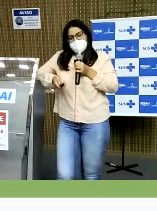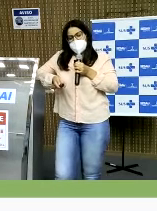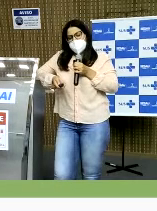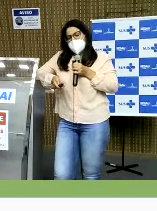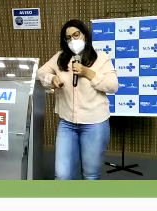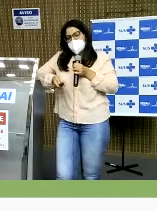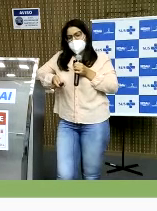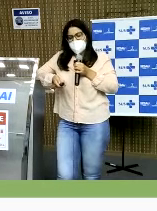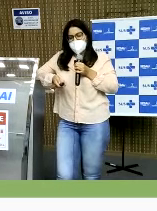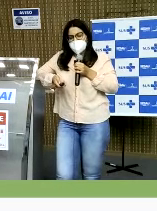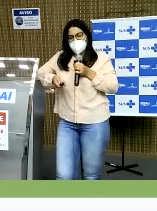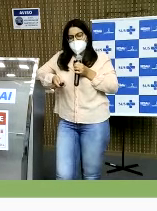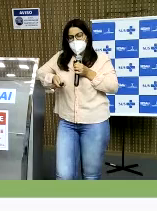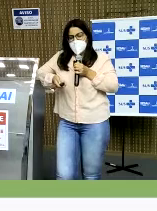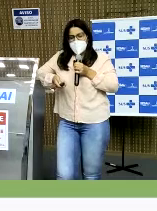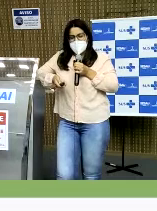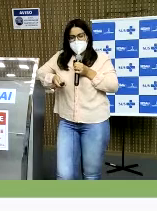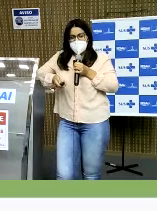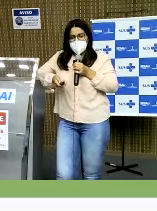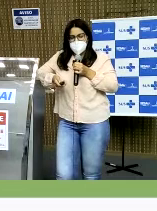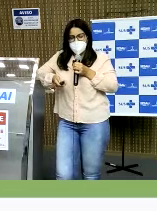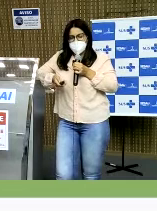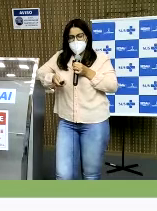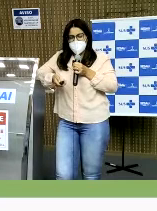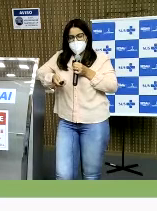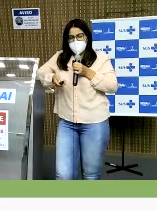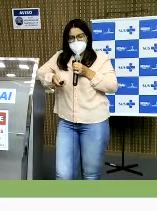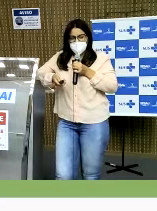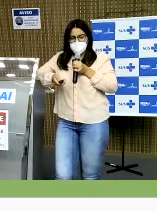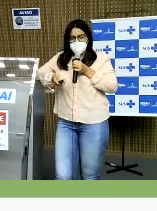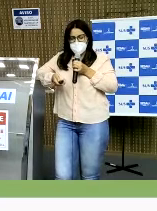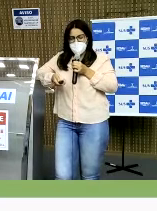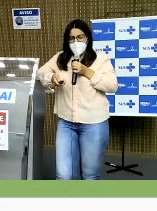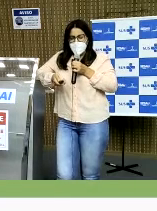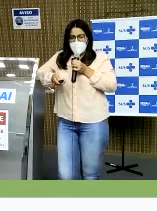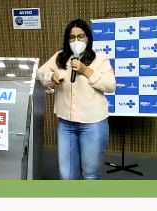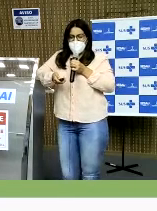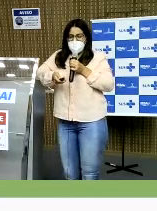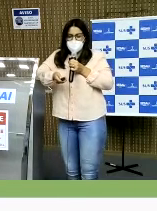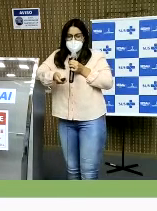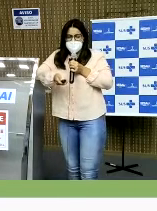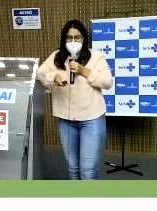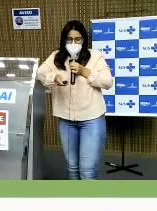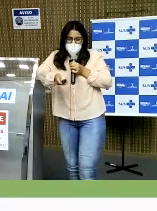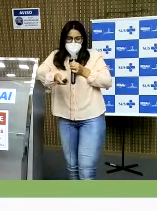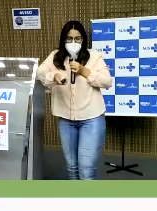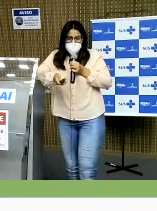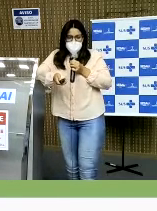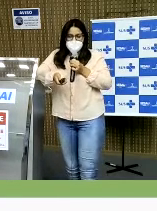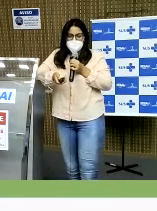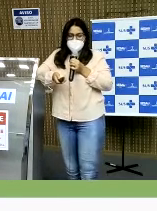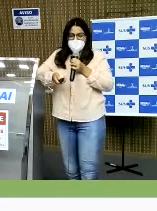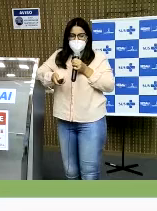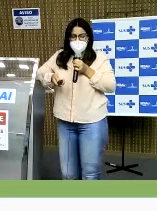548 cadastrados, percentual de cadastrados, 118,36%, acompanhados,